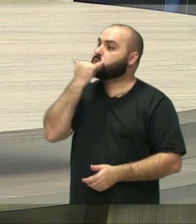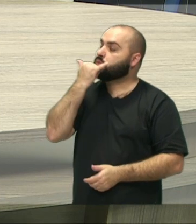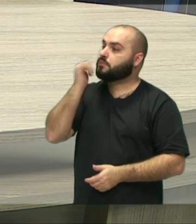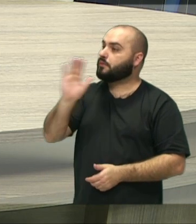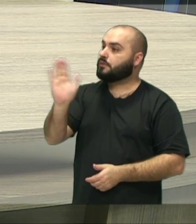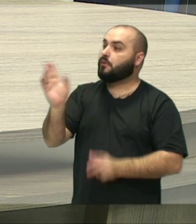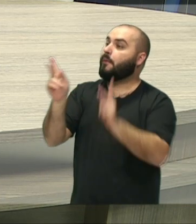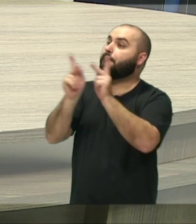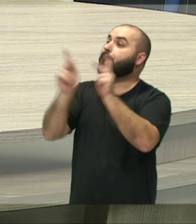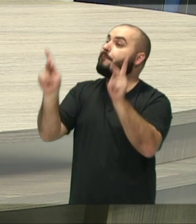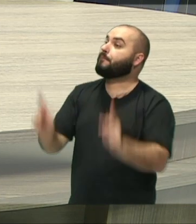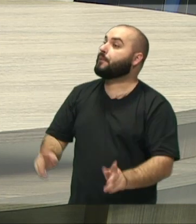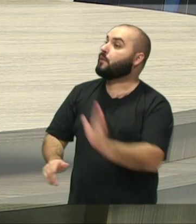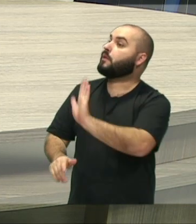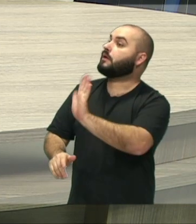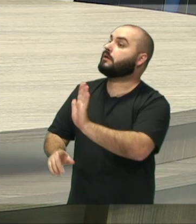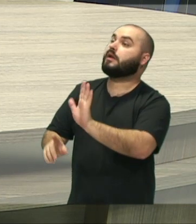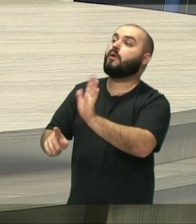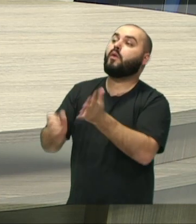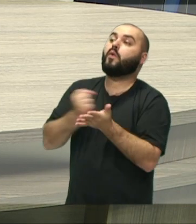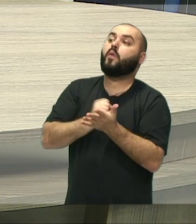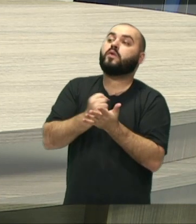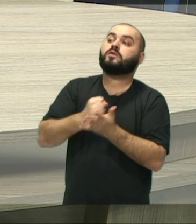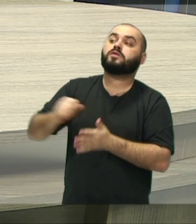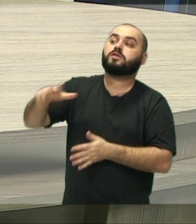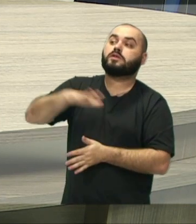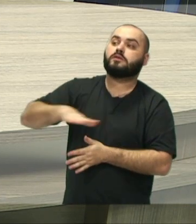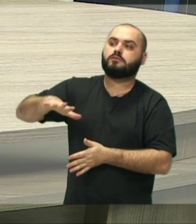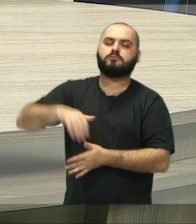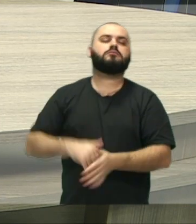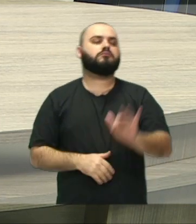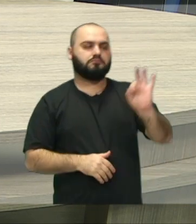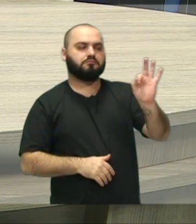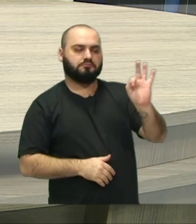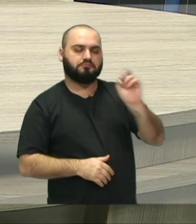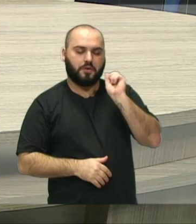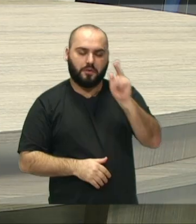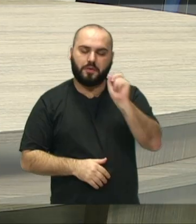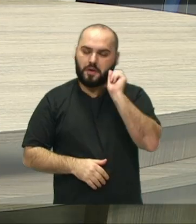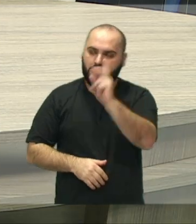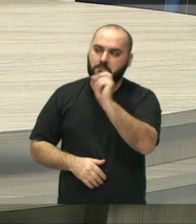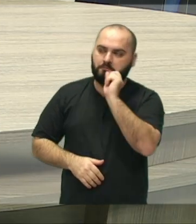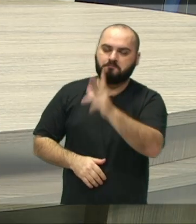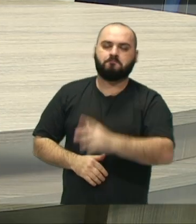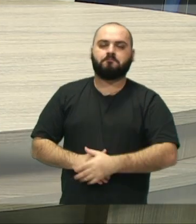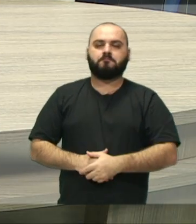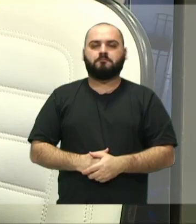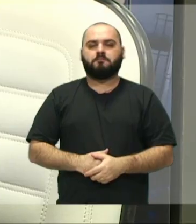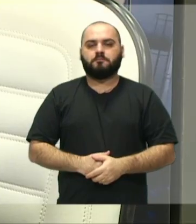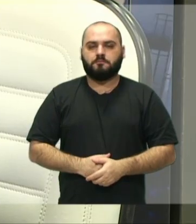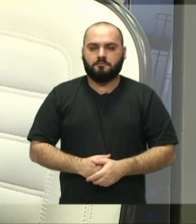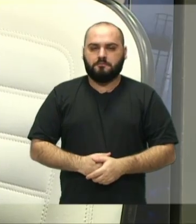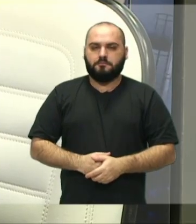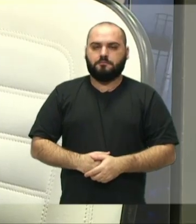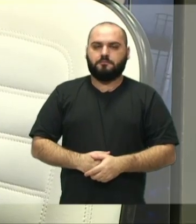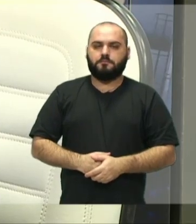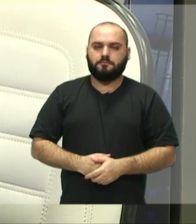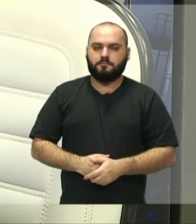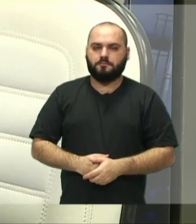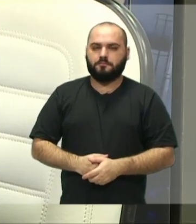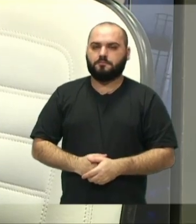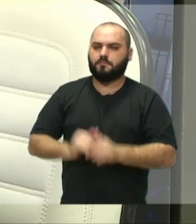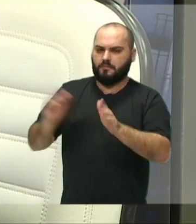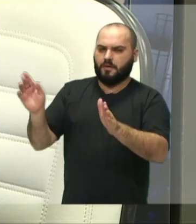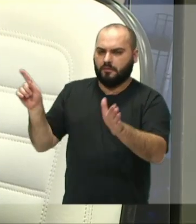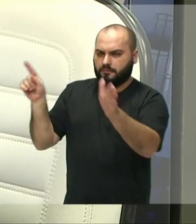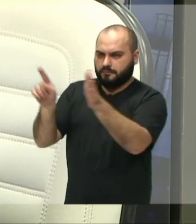não é procurador do município, foi controlador geral. Controlador geral, ok. Rafael, esse conjunto de obras,